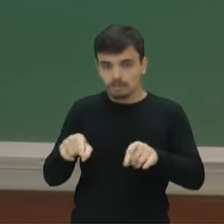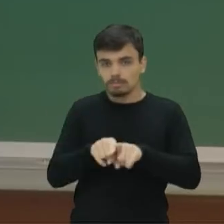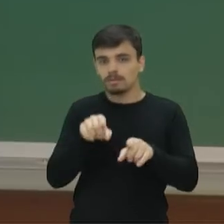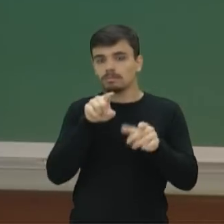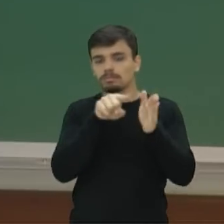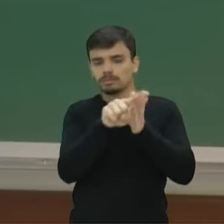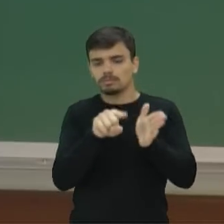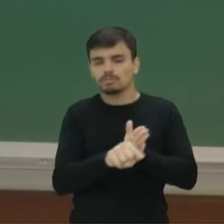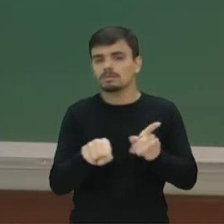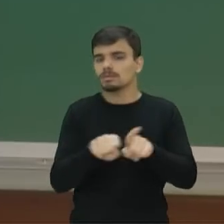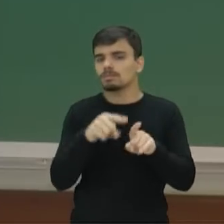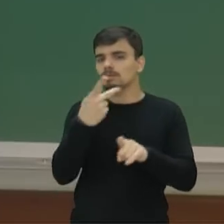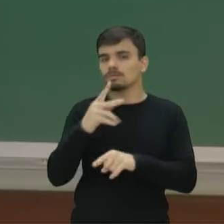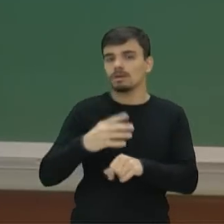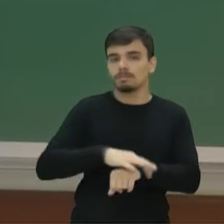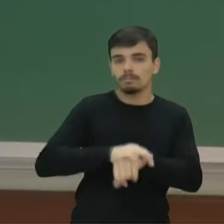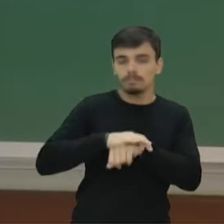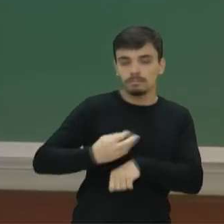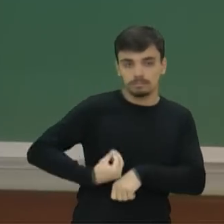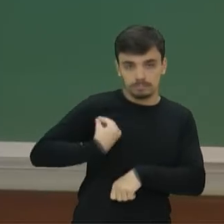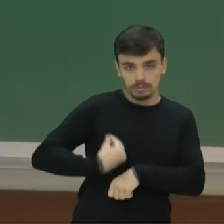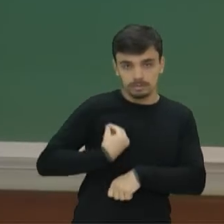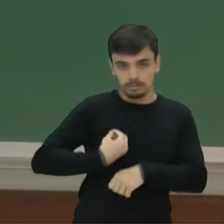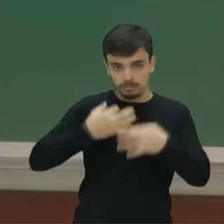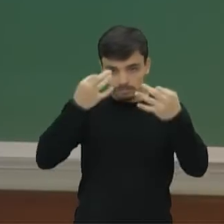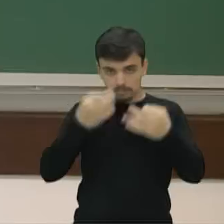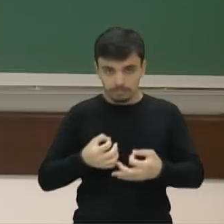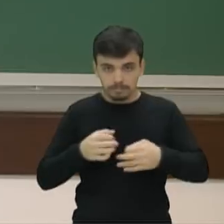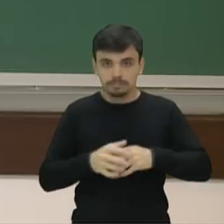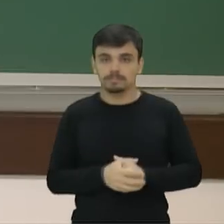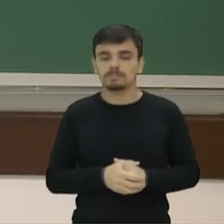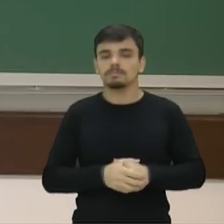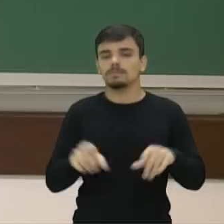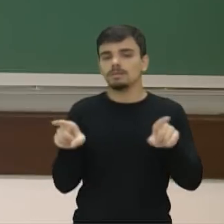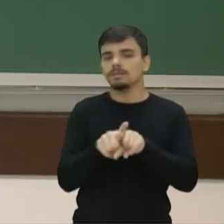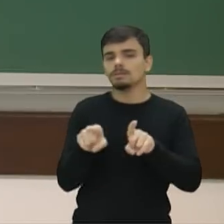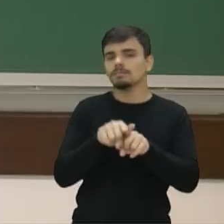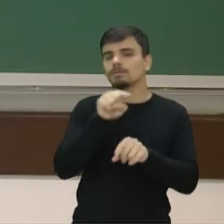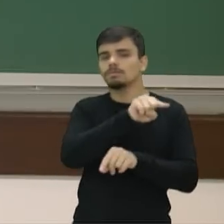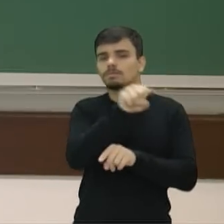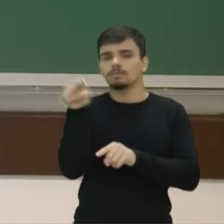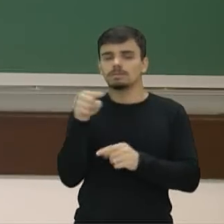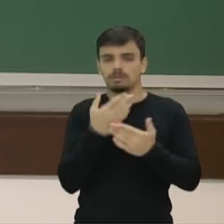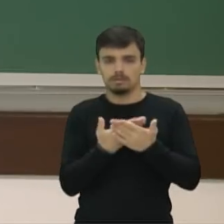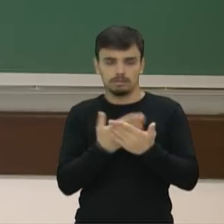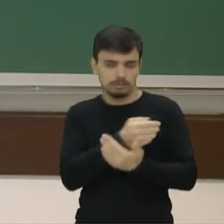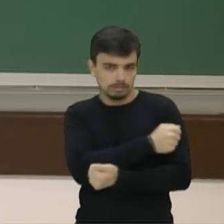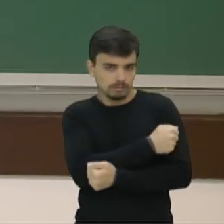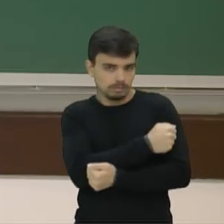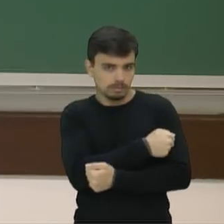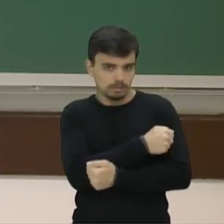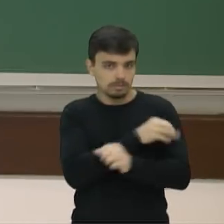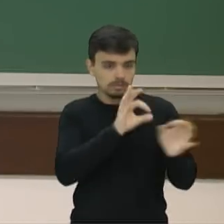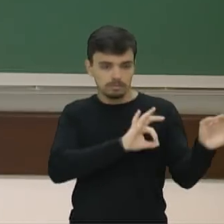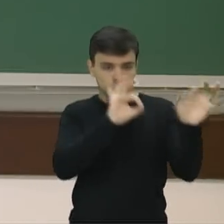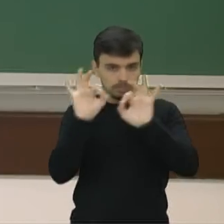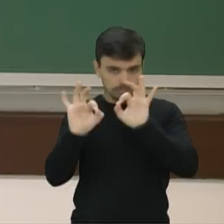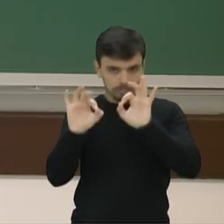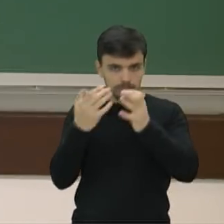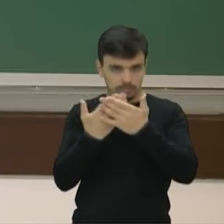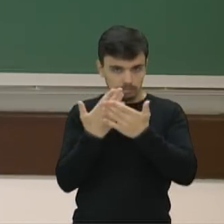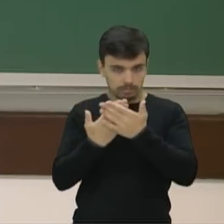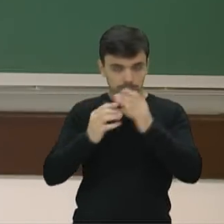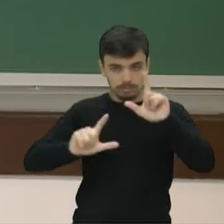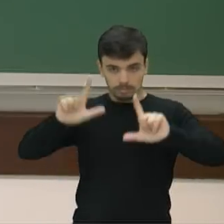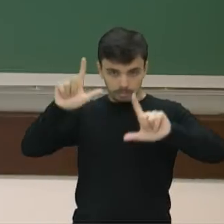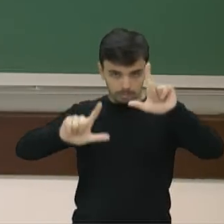questões, para que a sua presença seja validada e confirmada. E também para você, estudante, que está acompanhando as aulas apenas pela televisão,